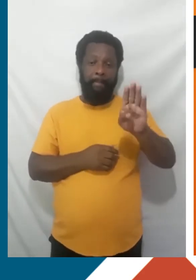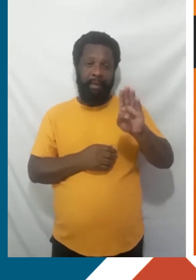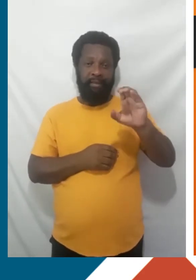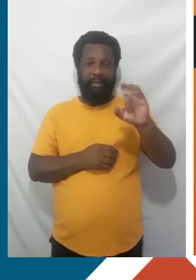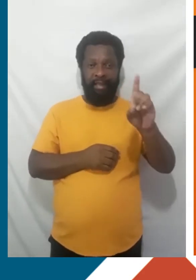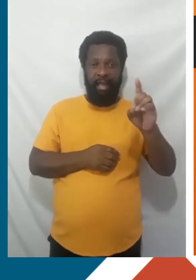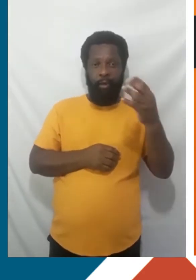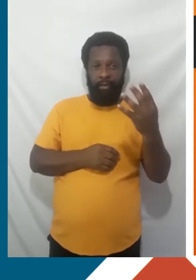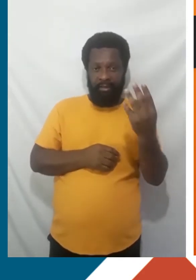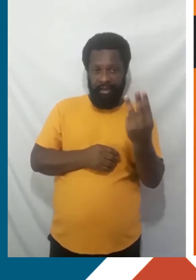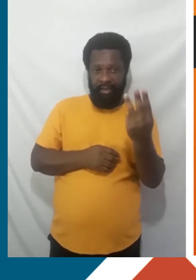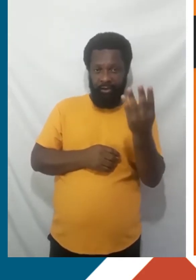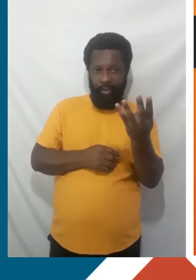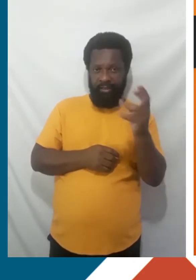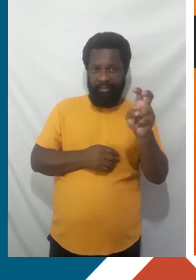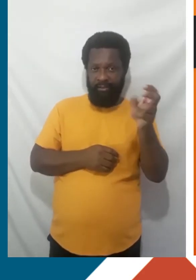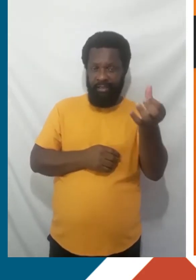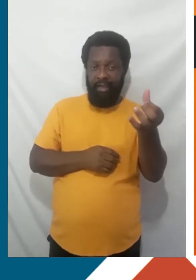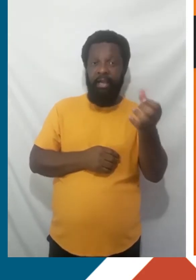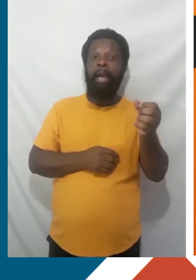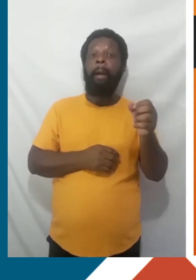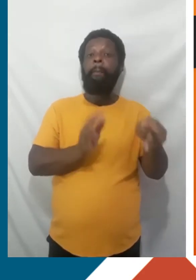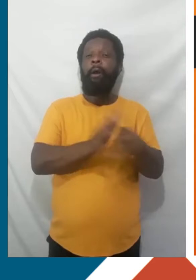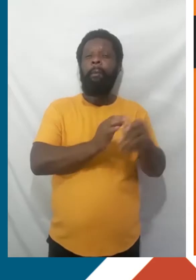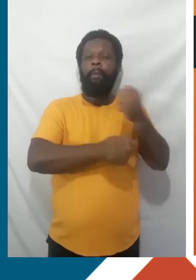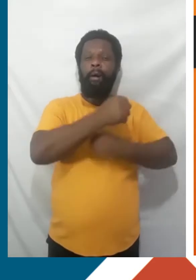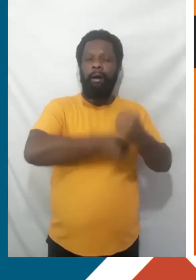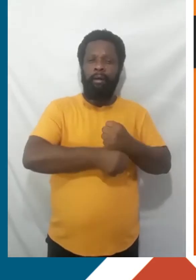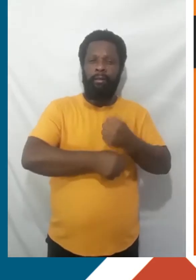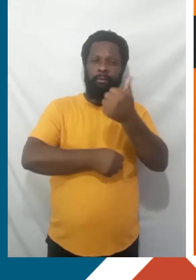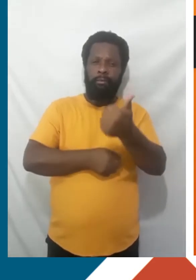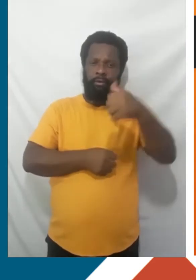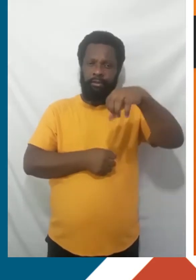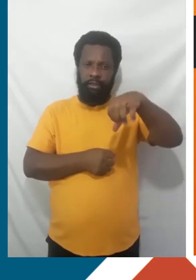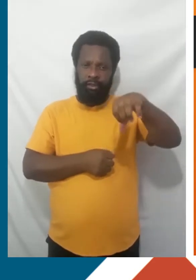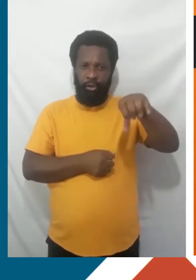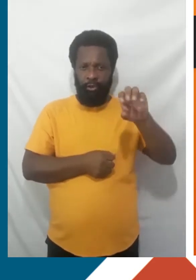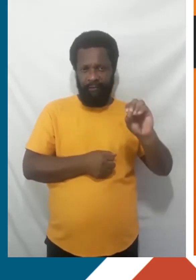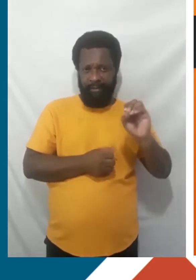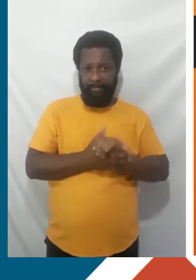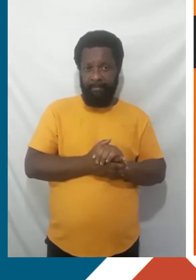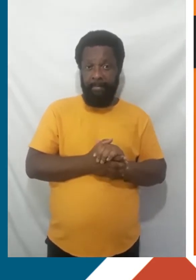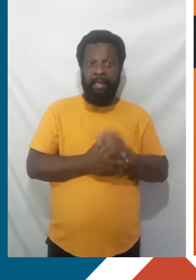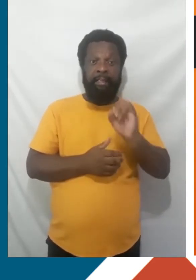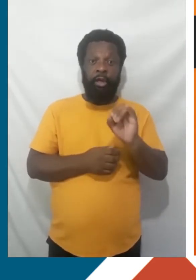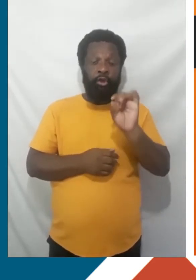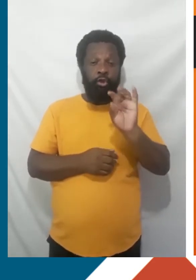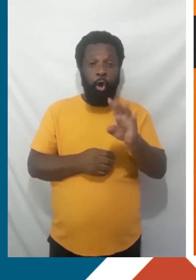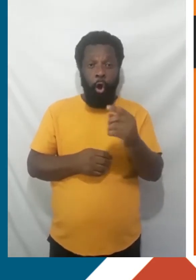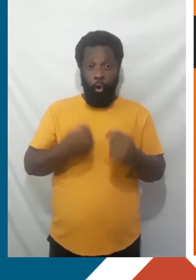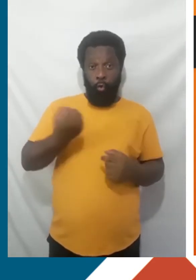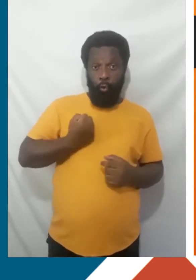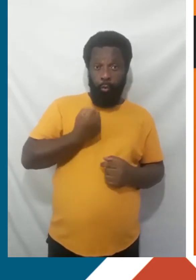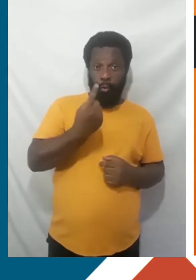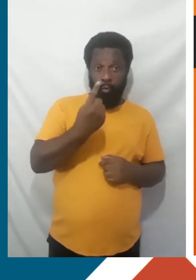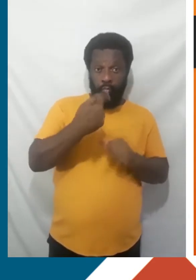BCD 3456. Que foi instituído em 1990. Com essa simples troca de um dígito